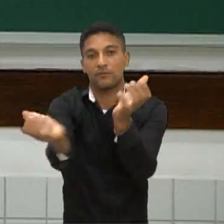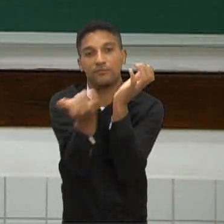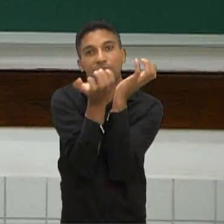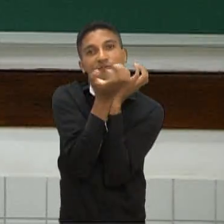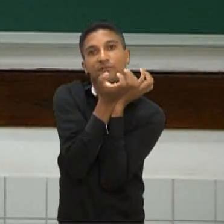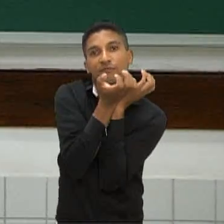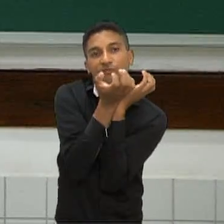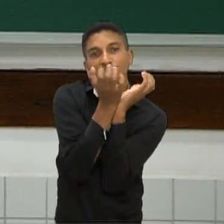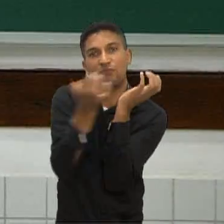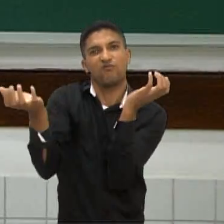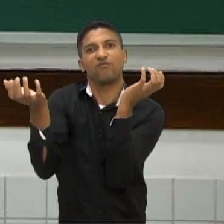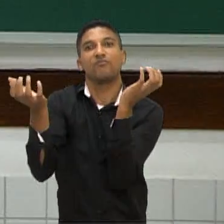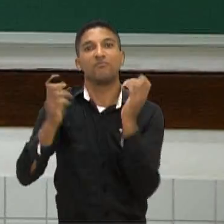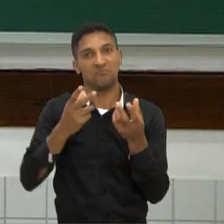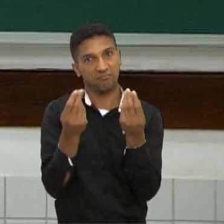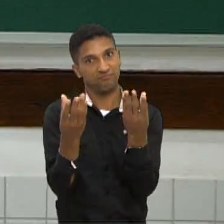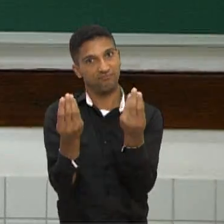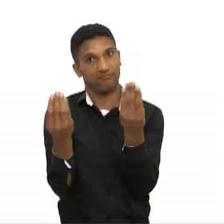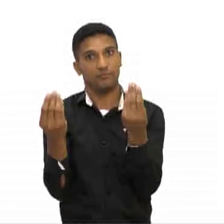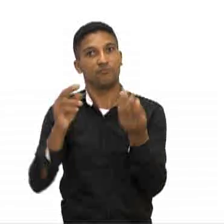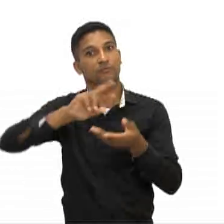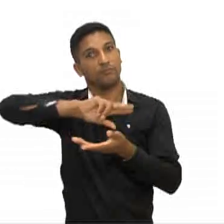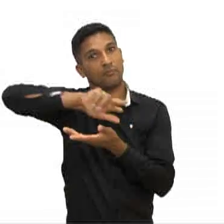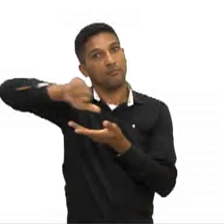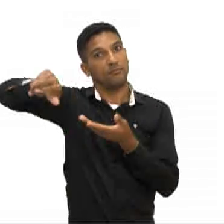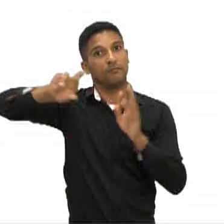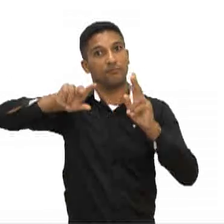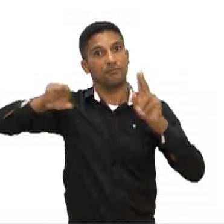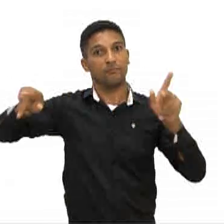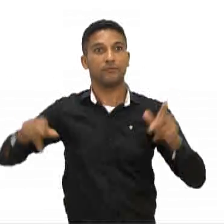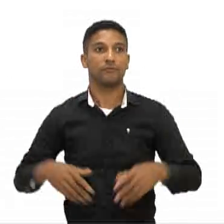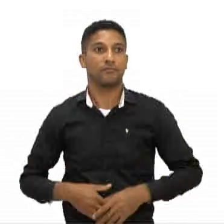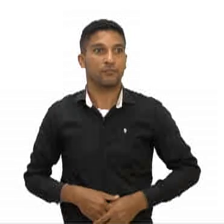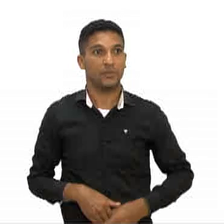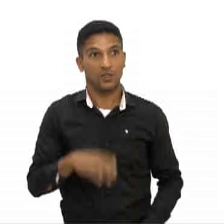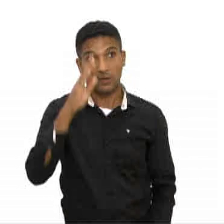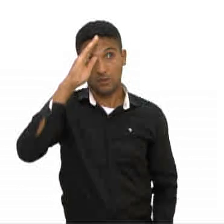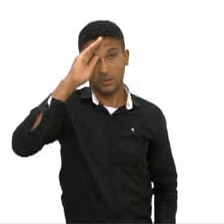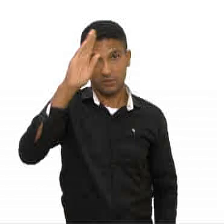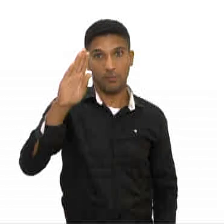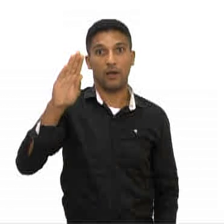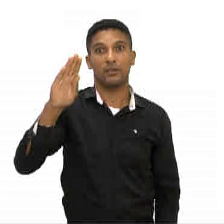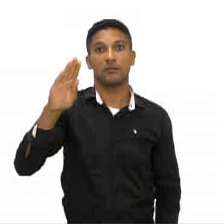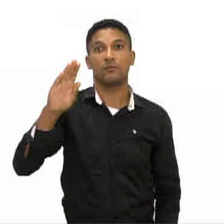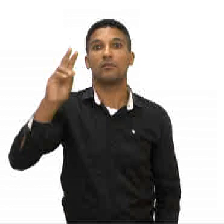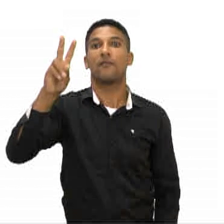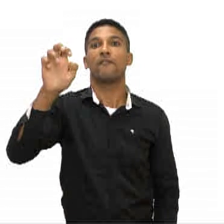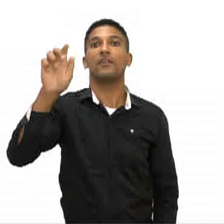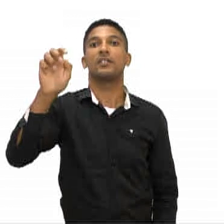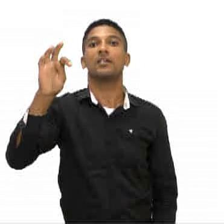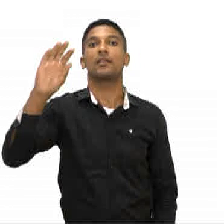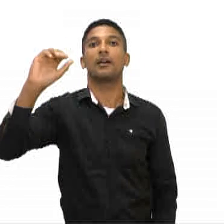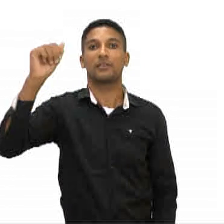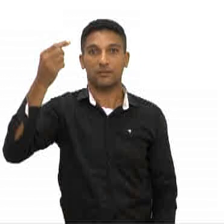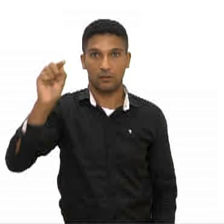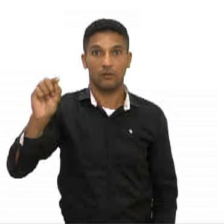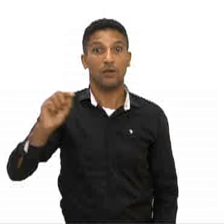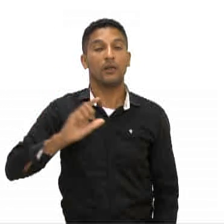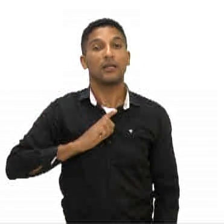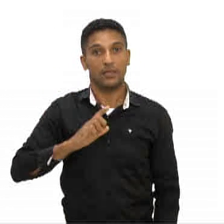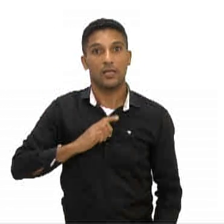nossa realidade, né? Os principais tipos de vegetação, então, são a mata dos pinhais ou